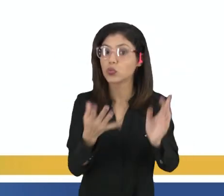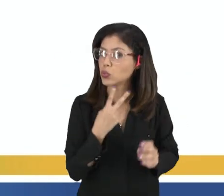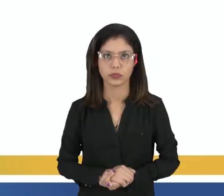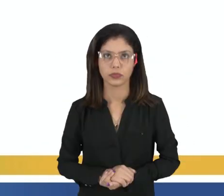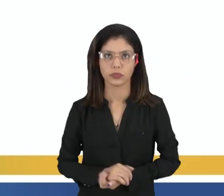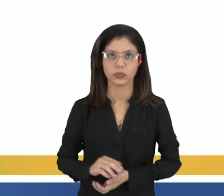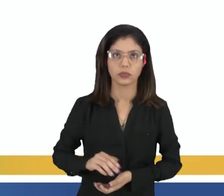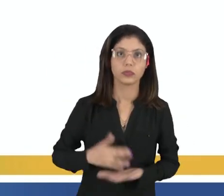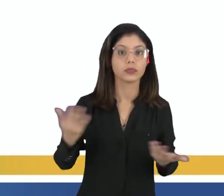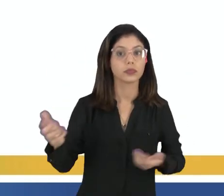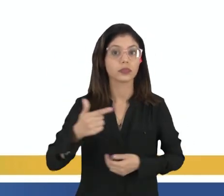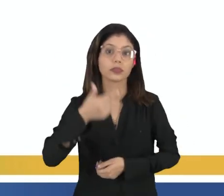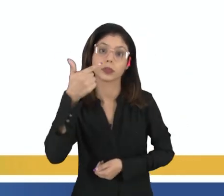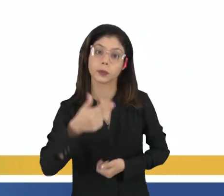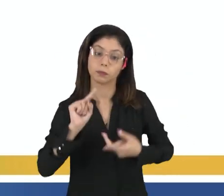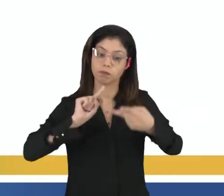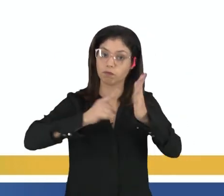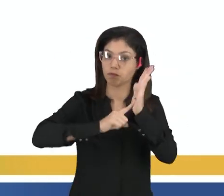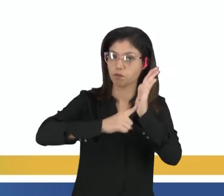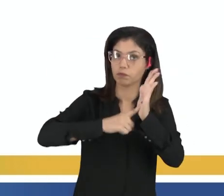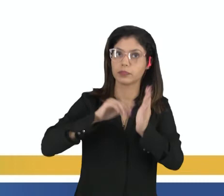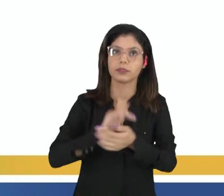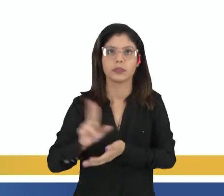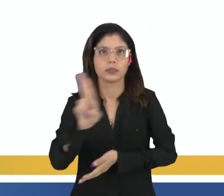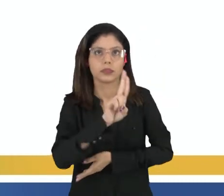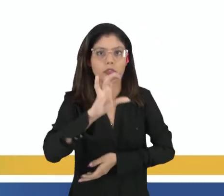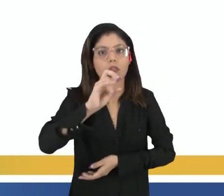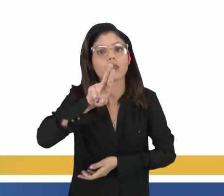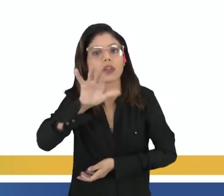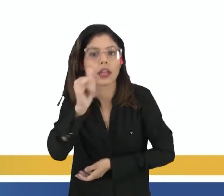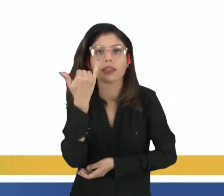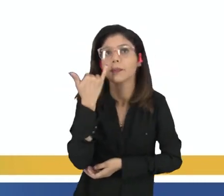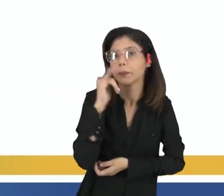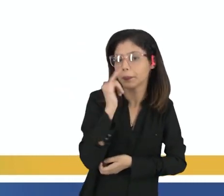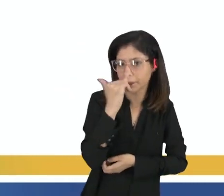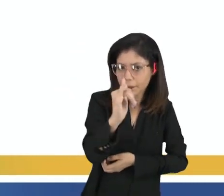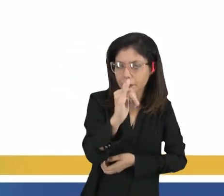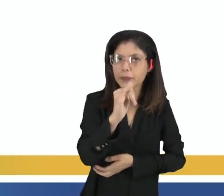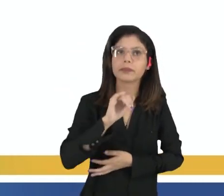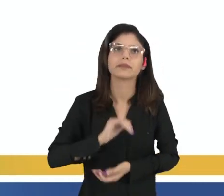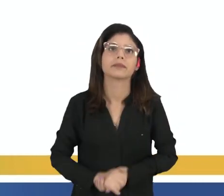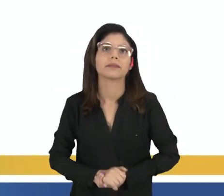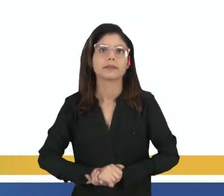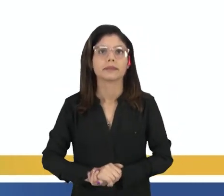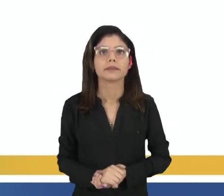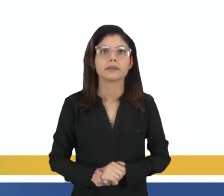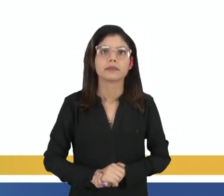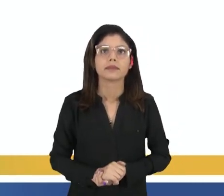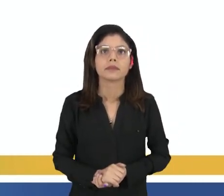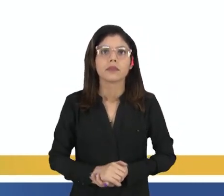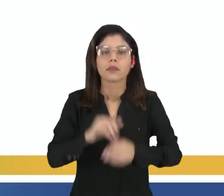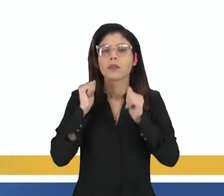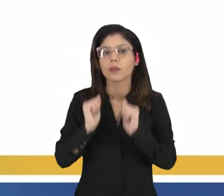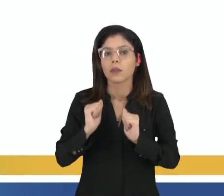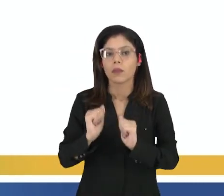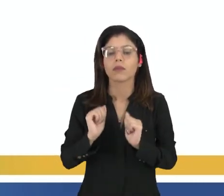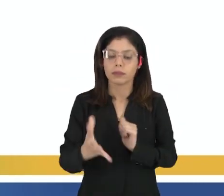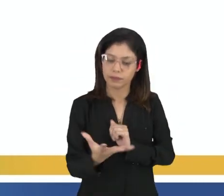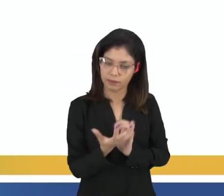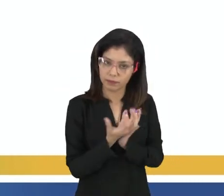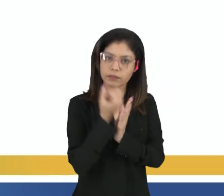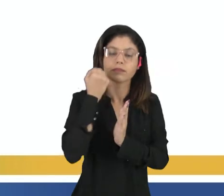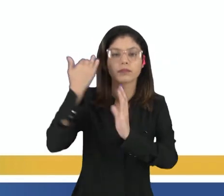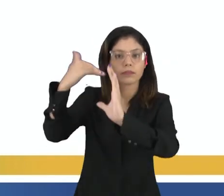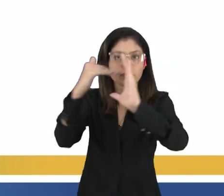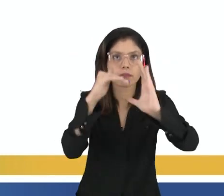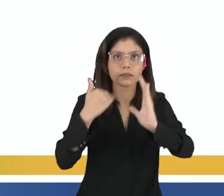ok? Segundo ponto, a chamada sucata eletrônica. Ela deve ser recolhida